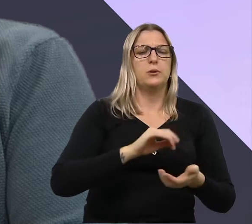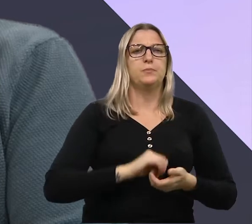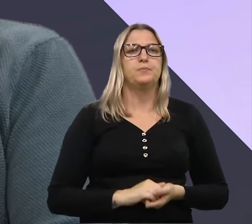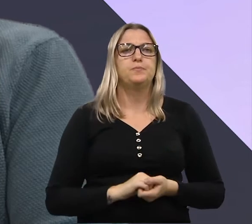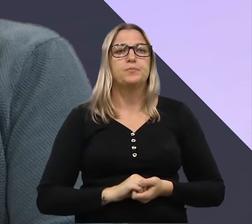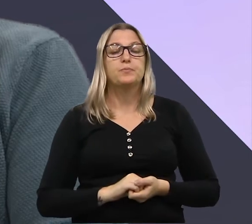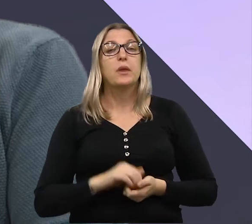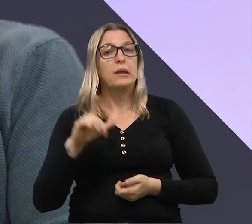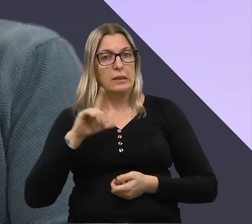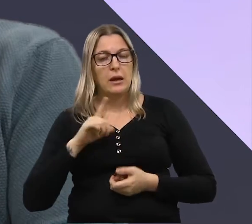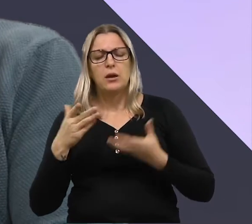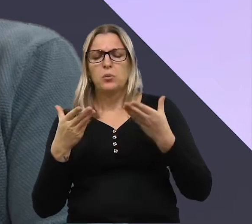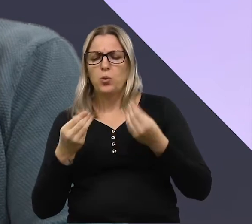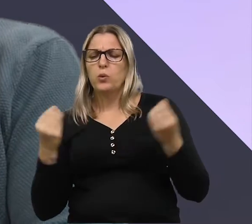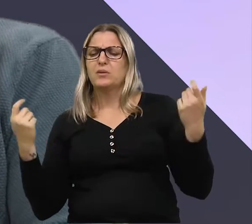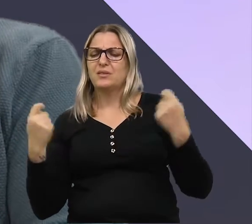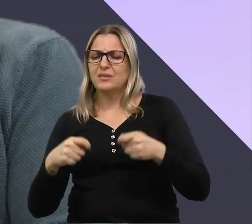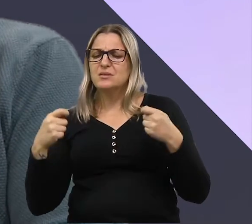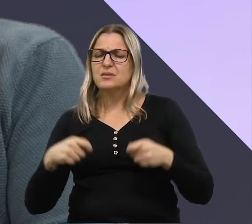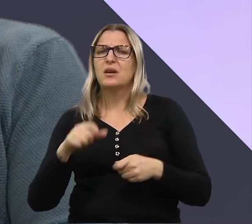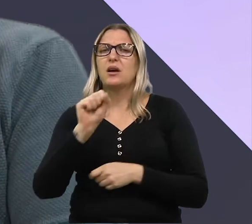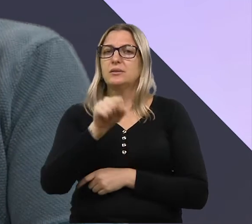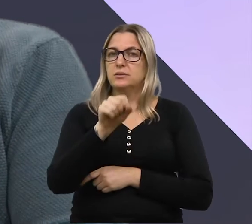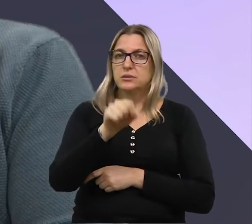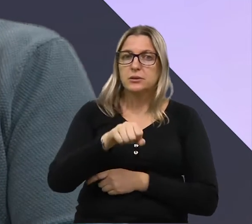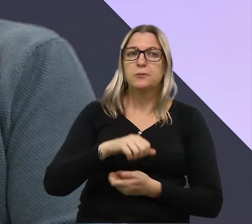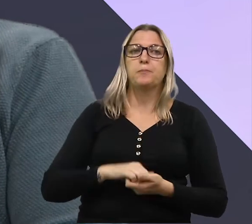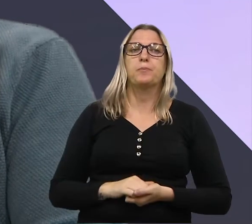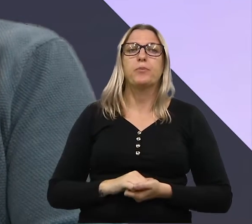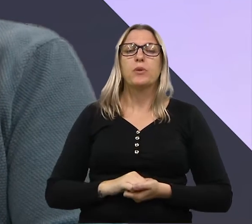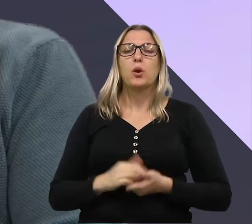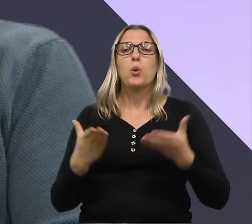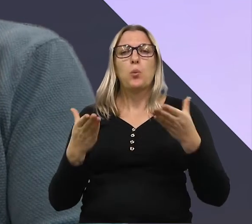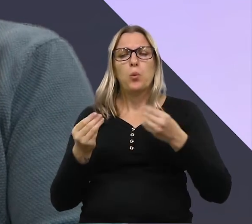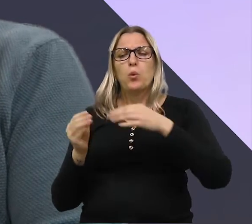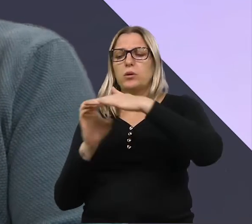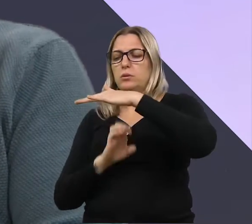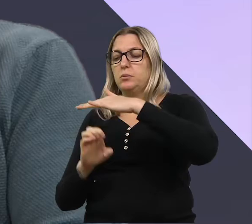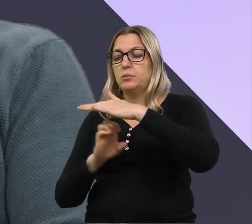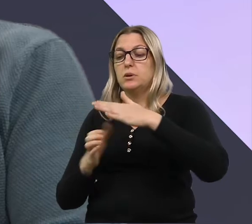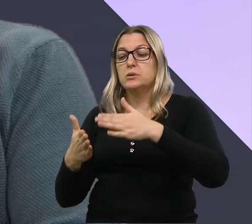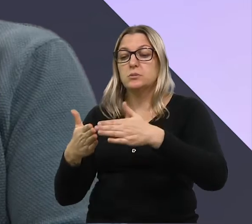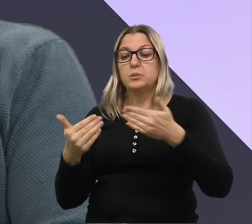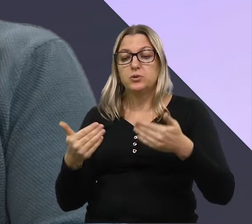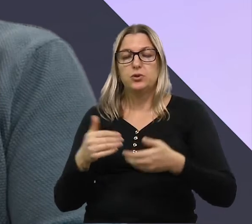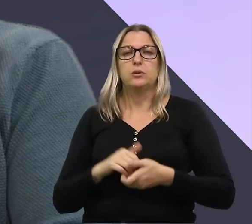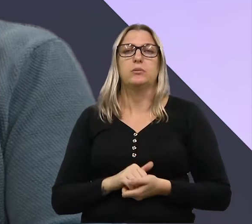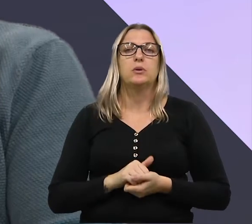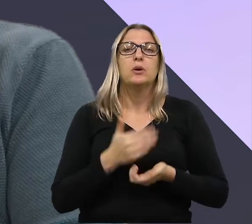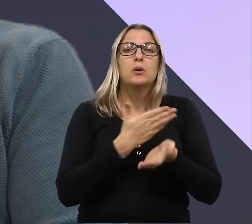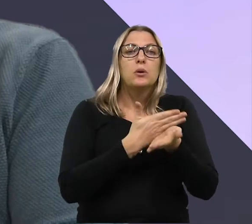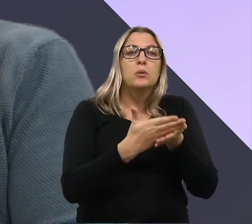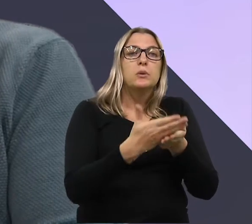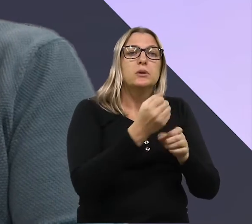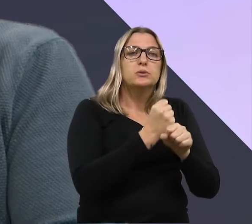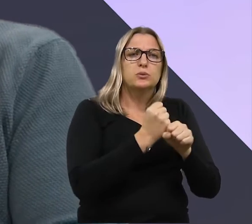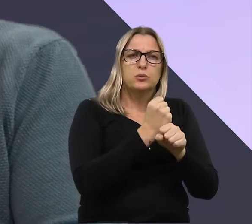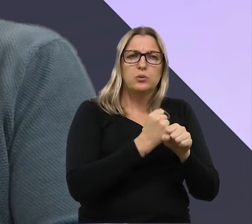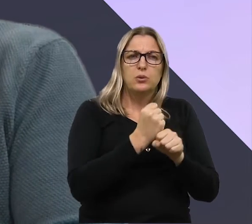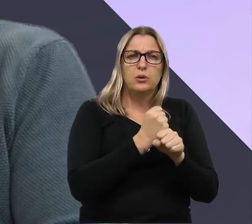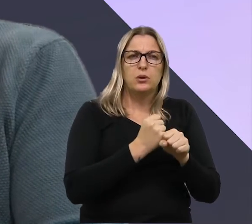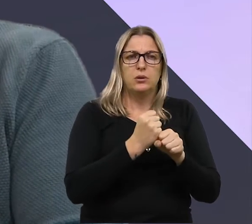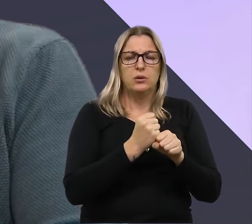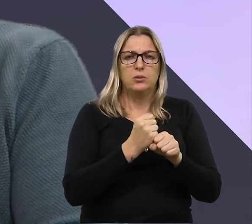as demandas são muito grandes e a solicitação de muitas empresas até no início do ano quando a